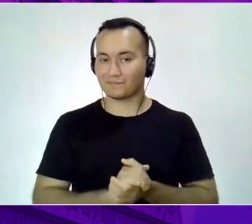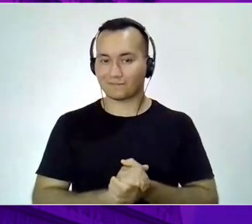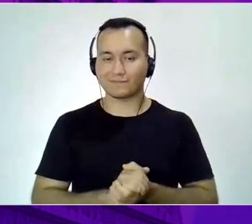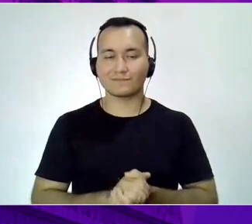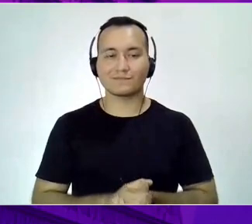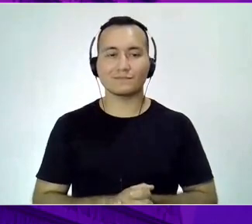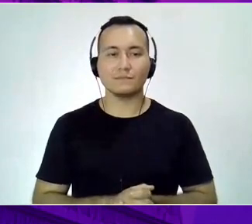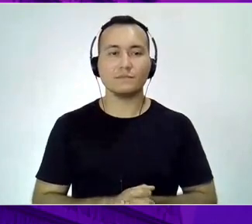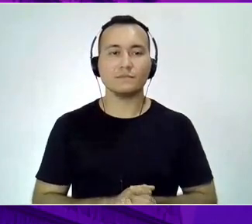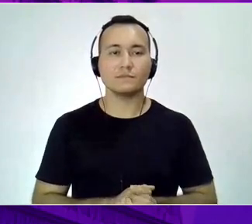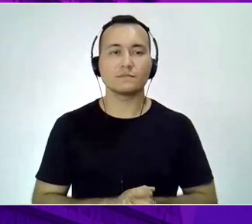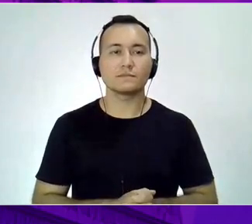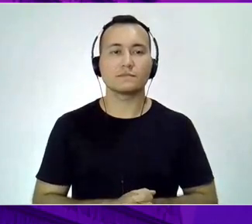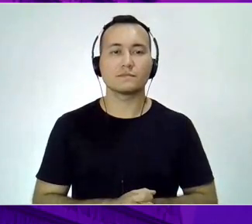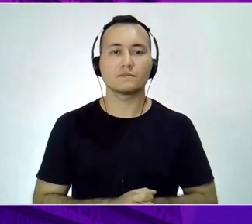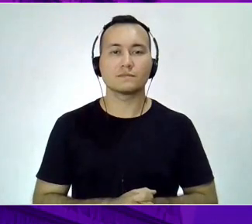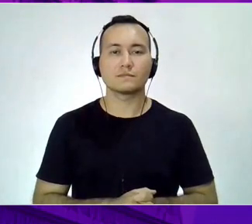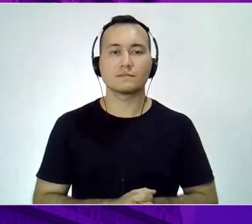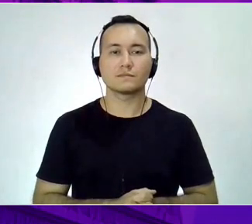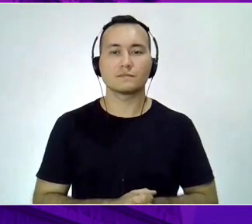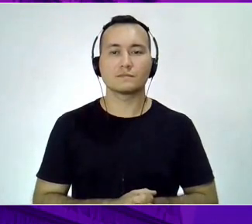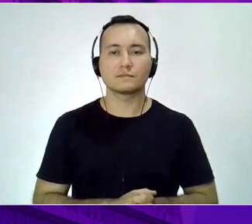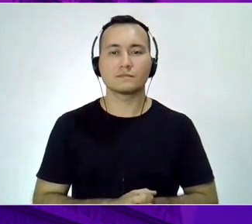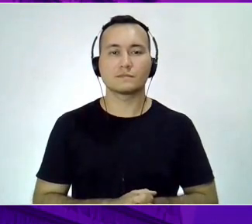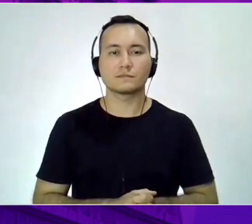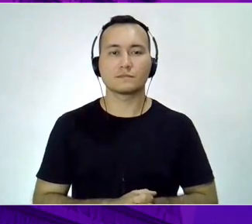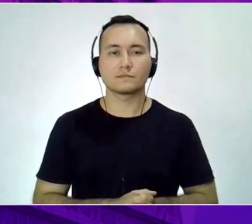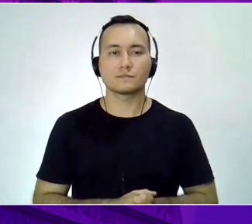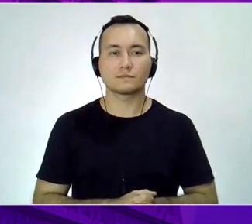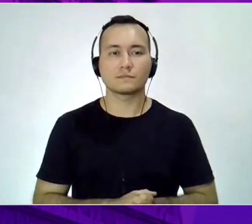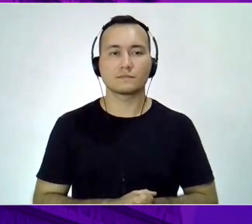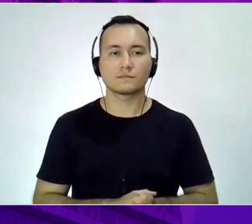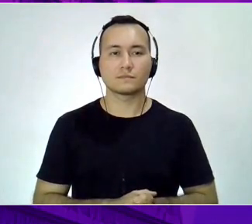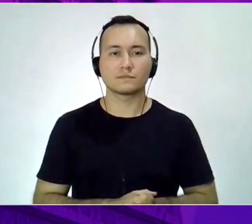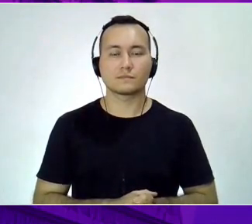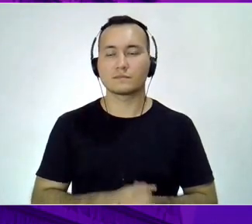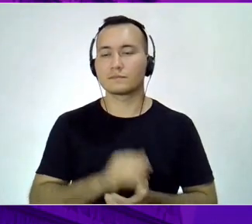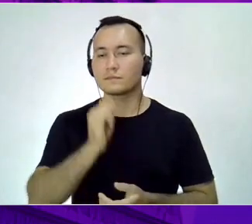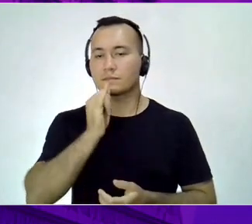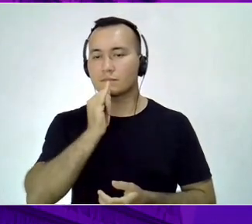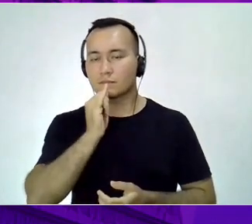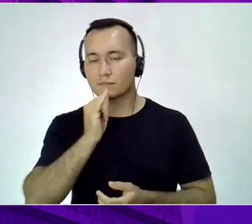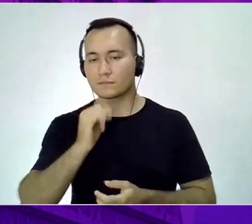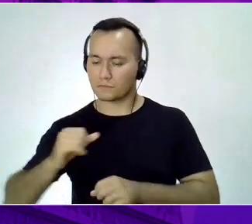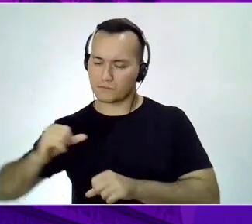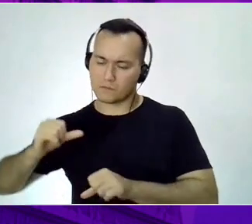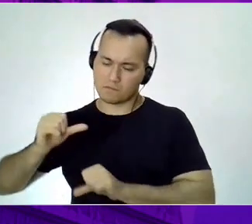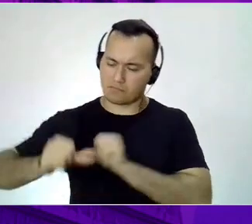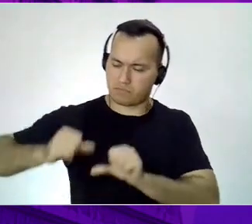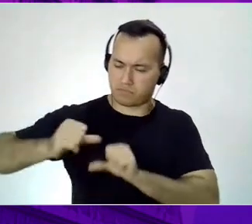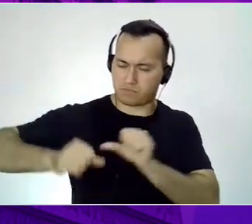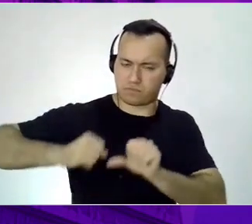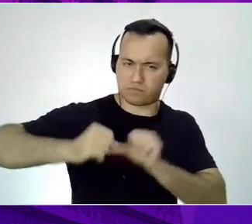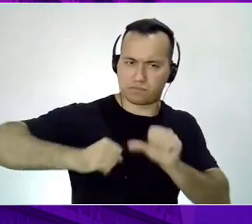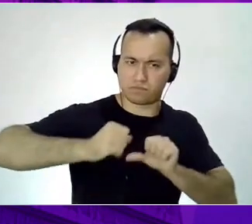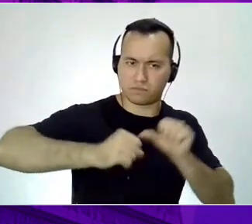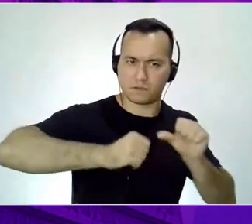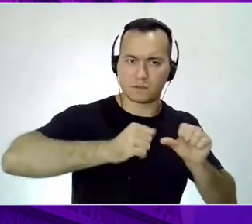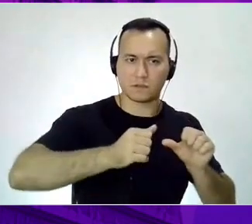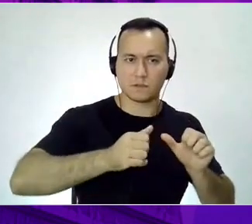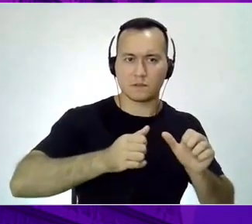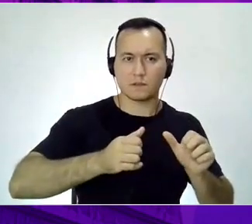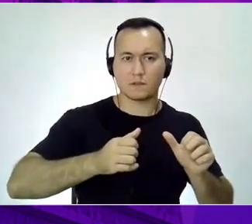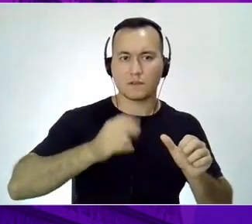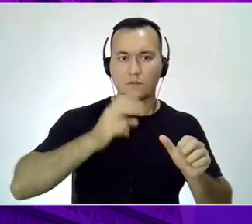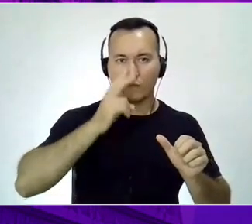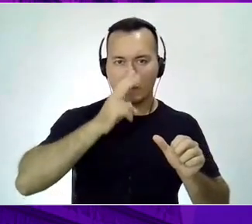ver. Bom, as relações metamórficas são o ponto básico aqui dessa estratégia.